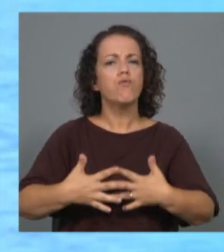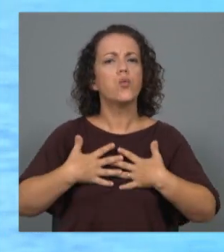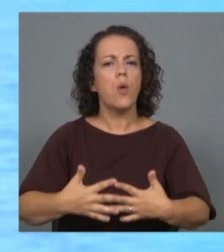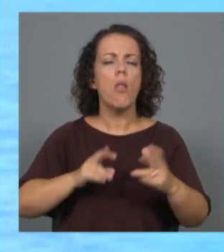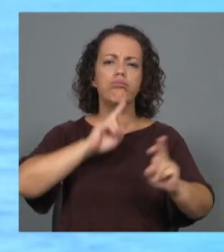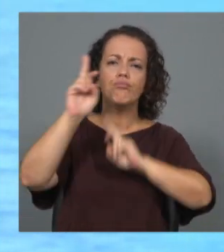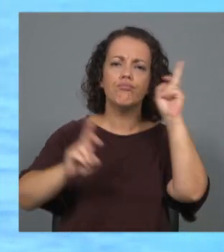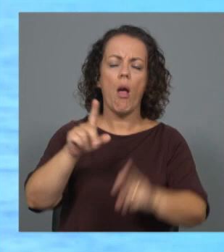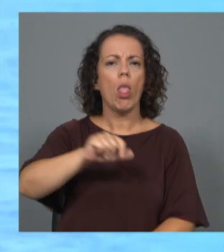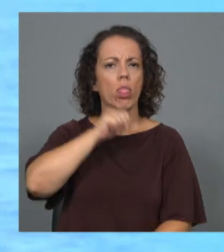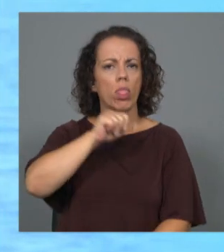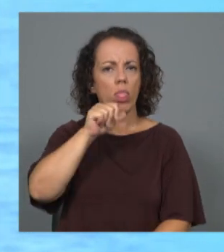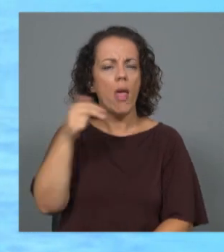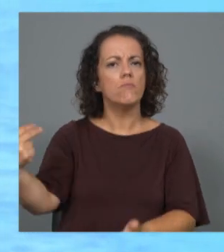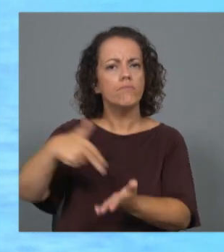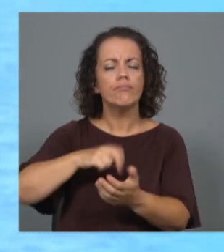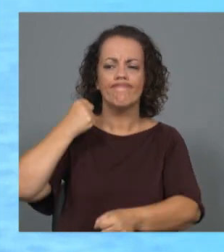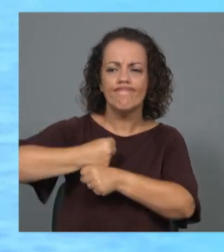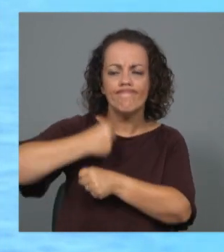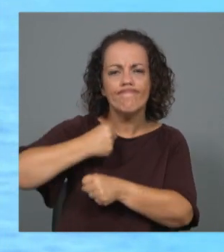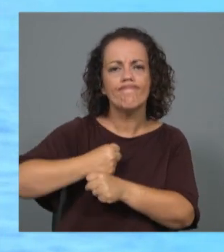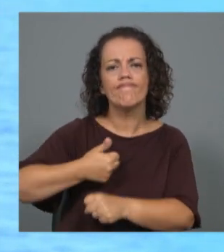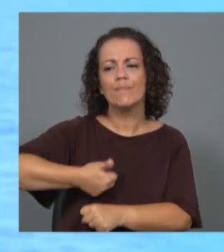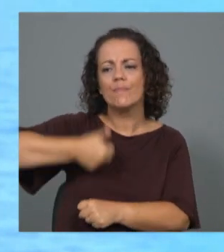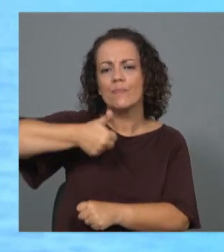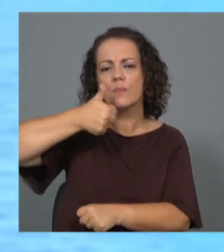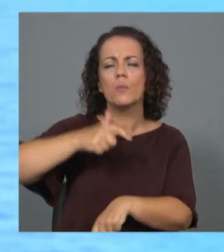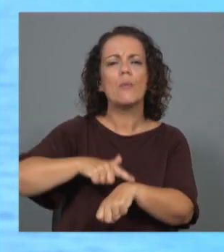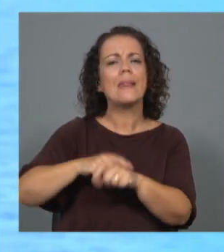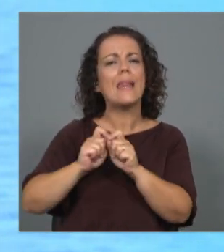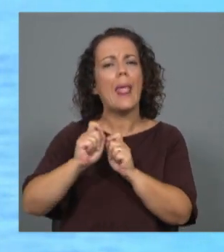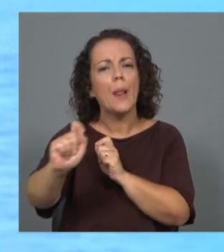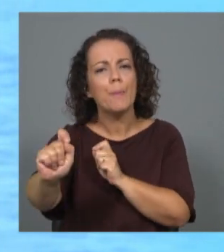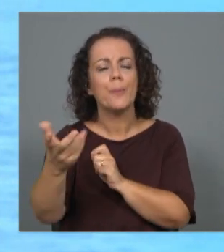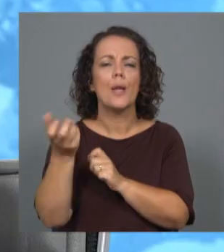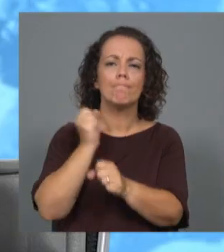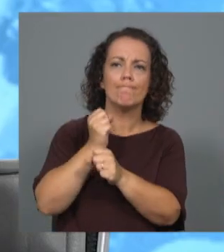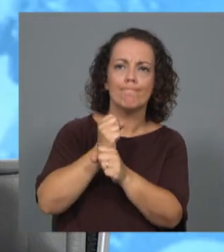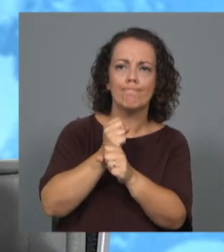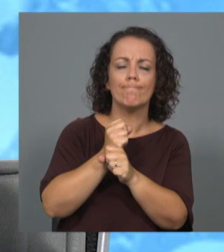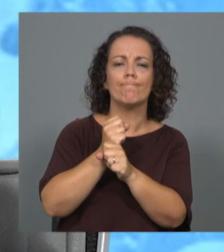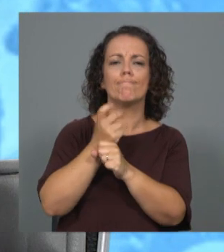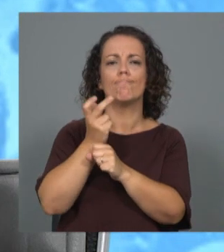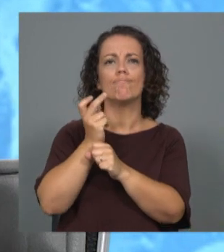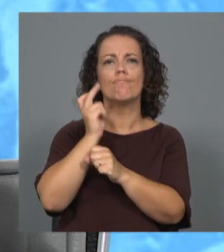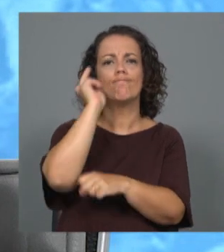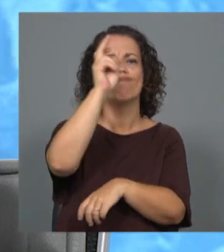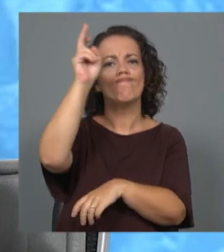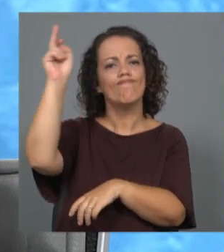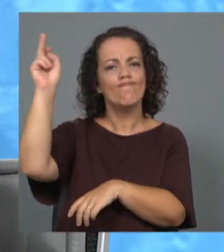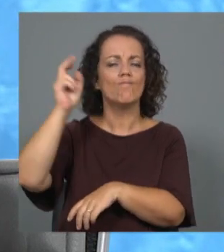são presenças constantes a trabalhar por alguns períodos de tempo junto de presenças missionárias em